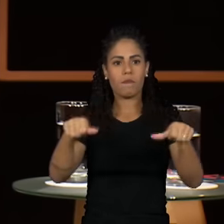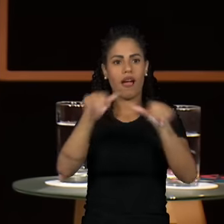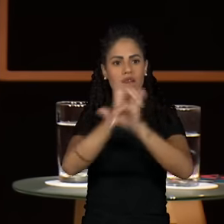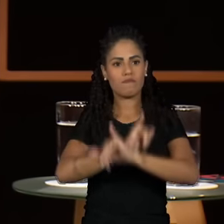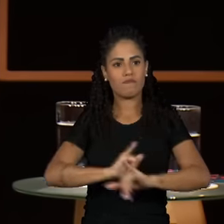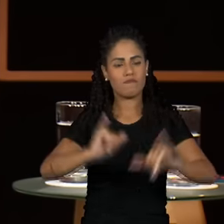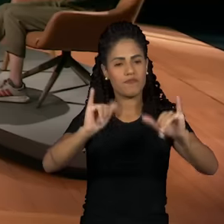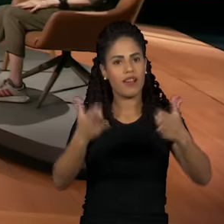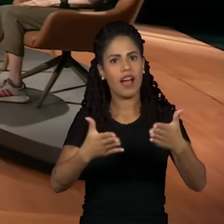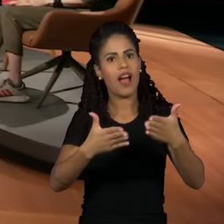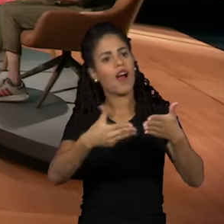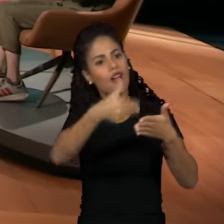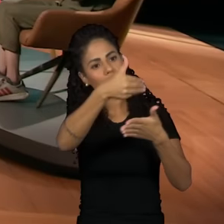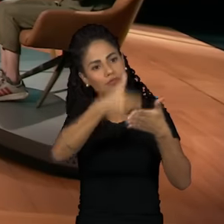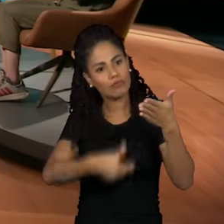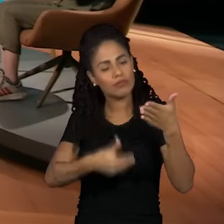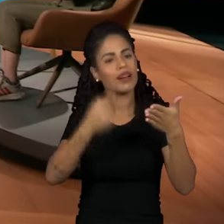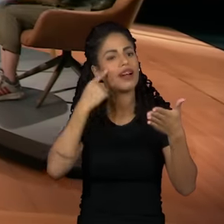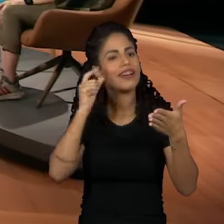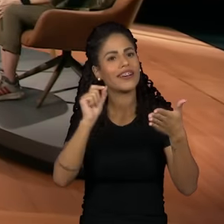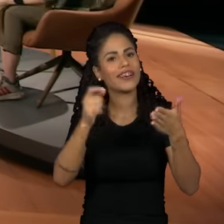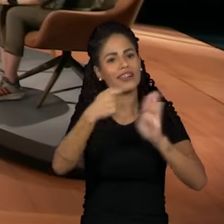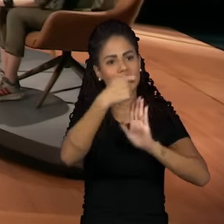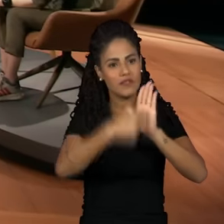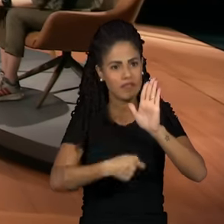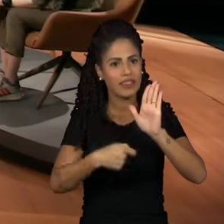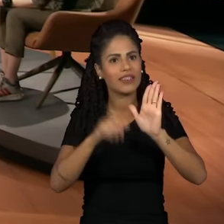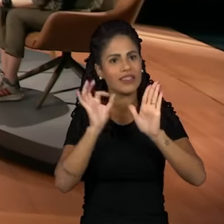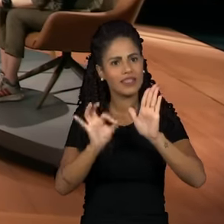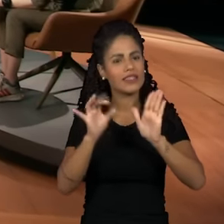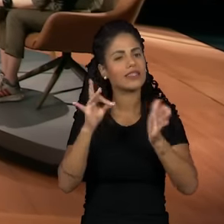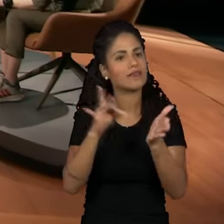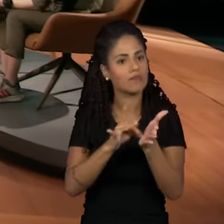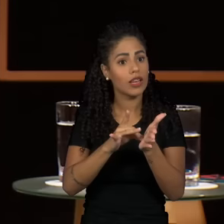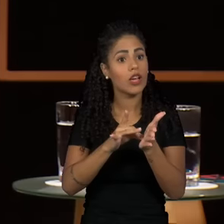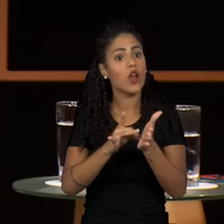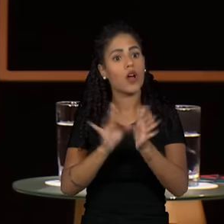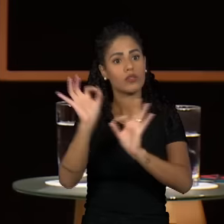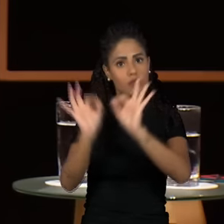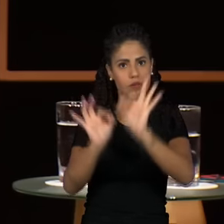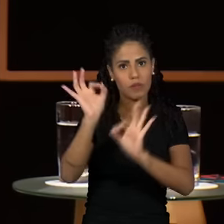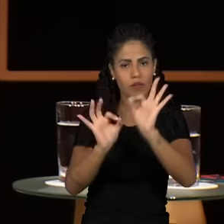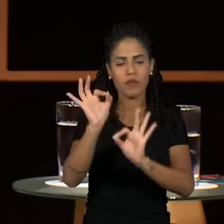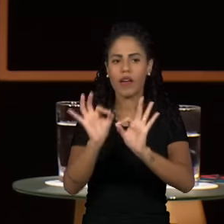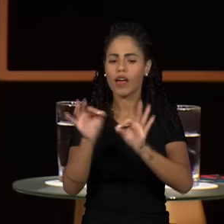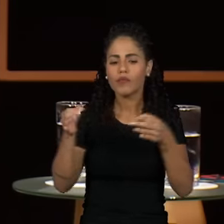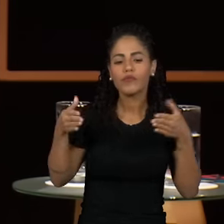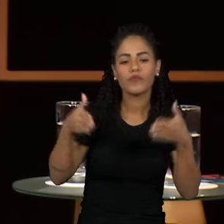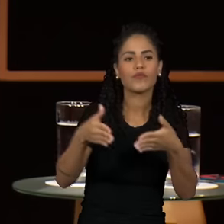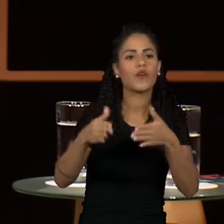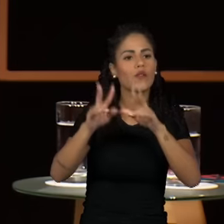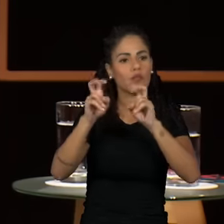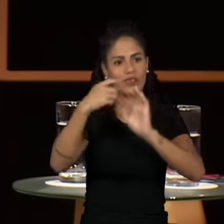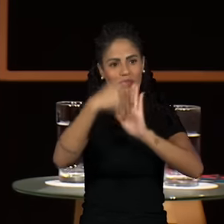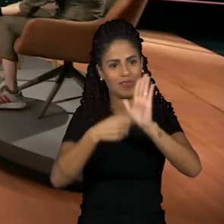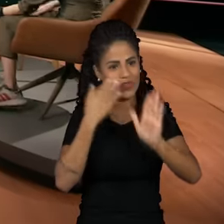mais famosos do Nelson Rodrigues, que é A Falecida. Nós preparamos um quadro sobre especificamente esse